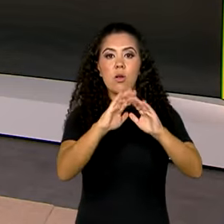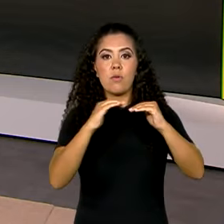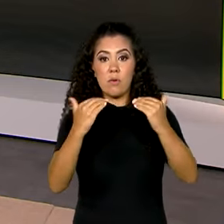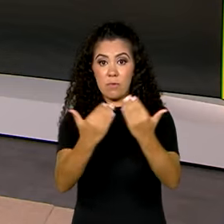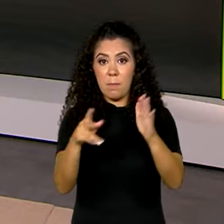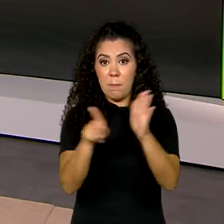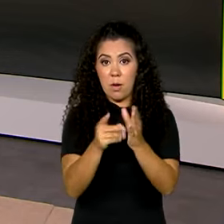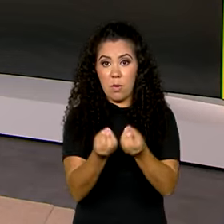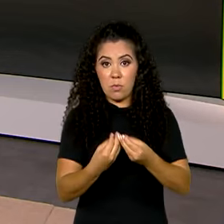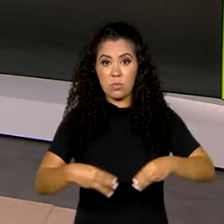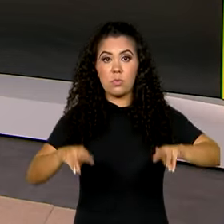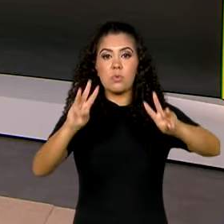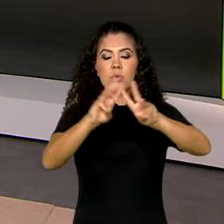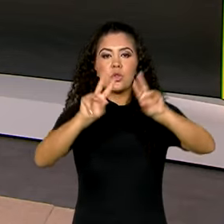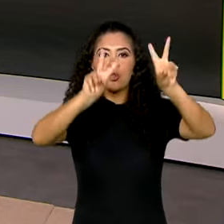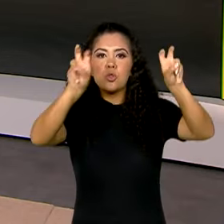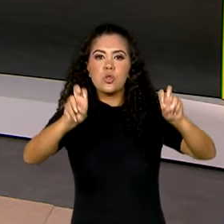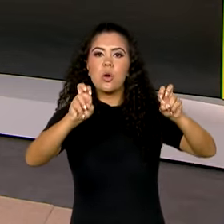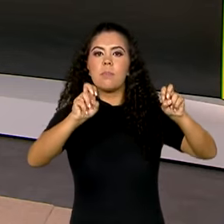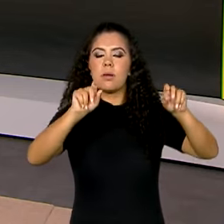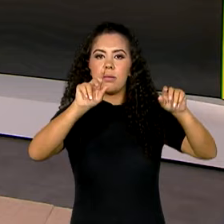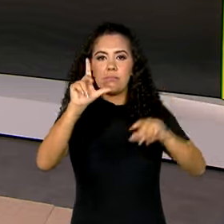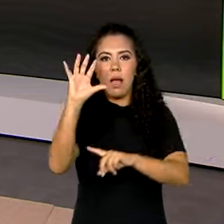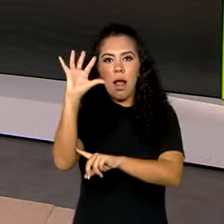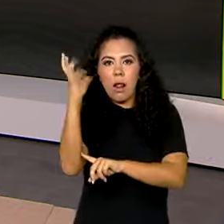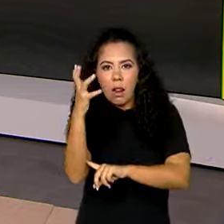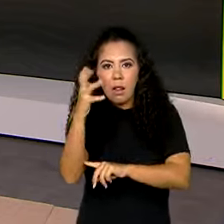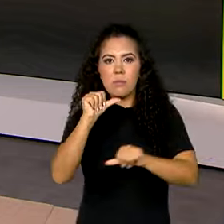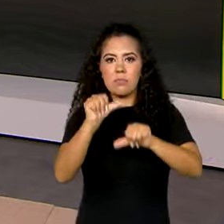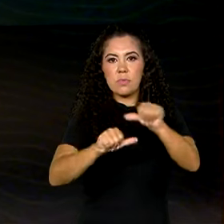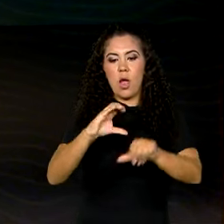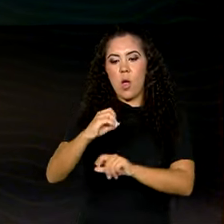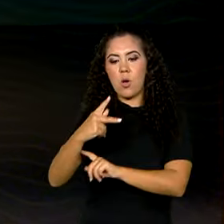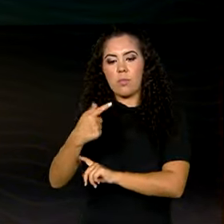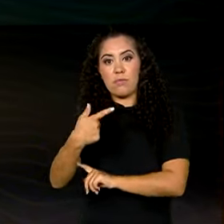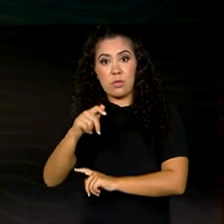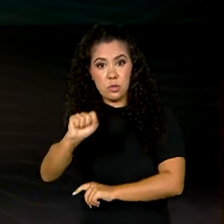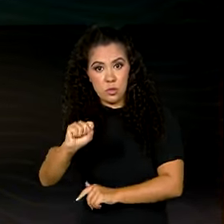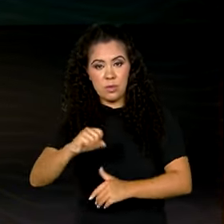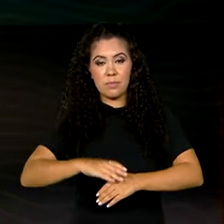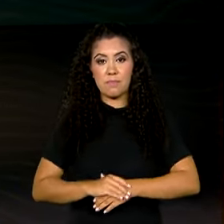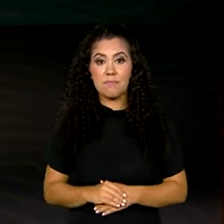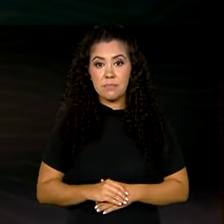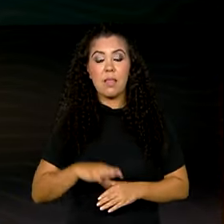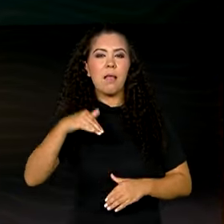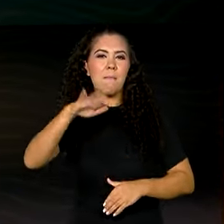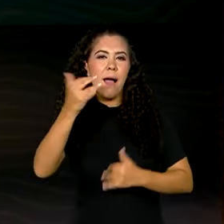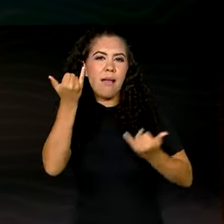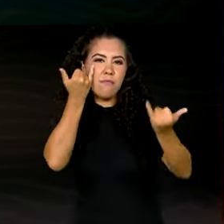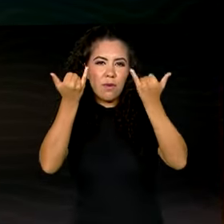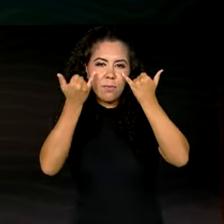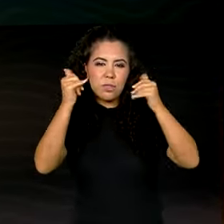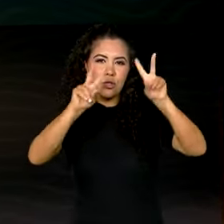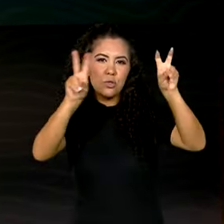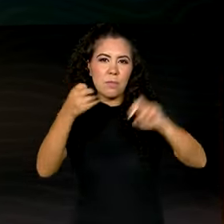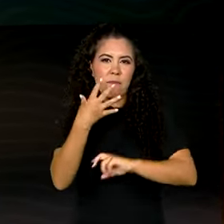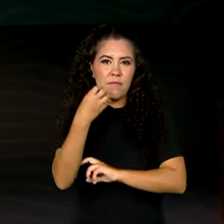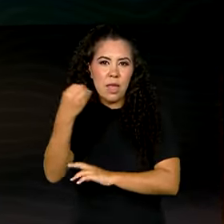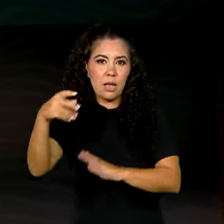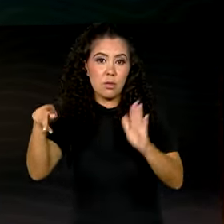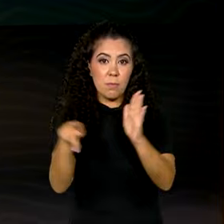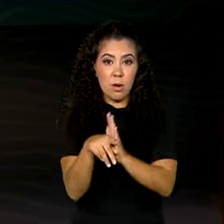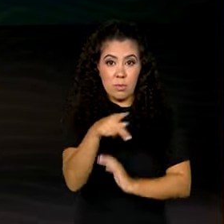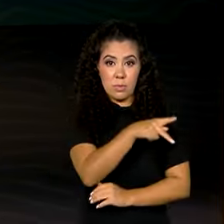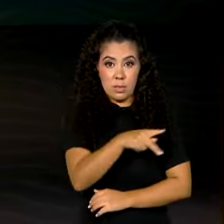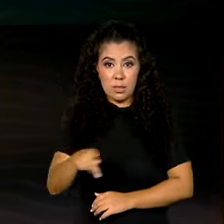das Nações Unidas sobre Mudança do Clima, a COP28. Mais informações sobre esta viagem do presidente Lula